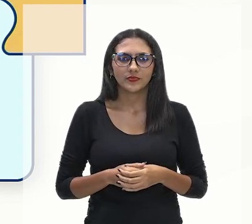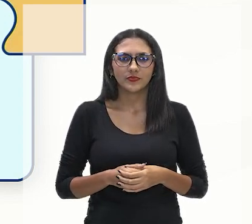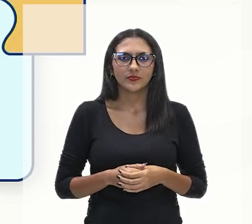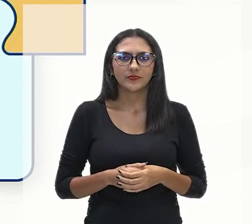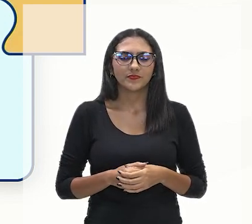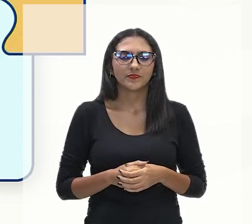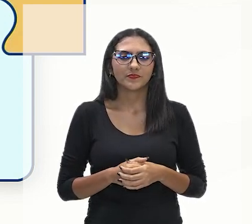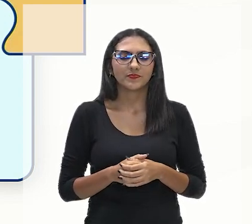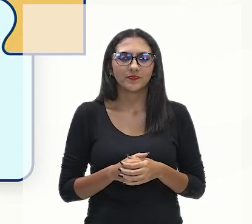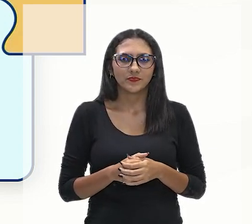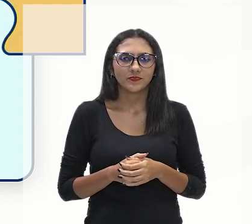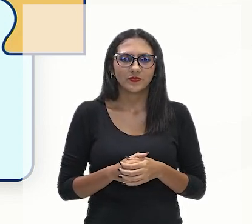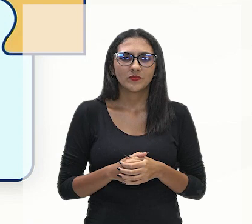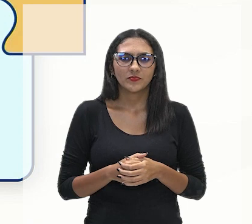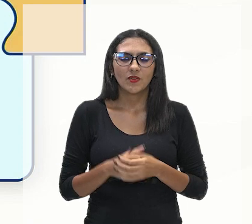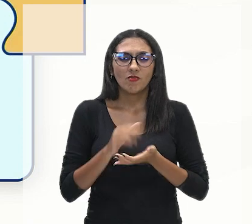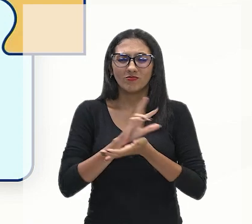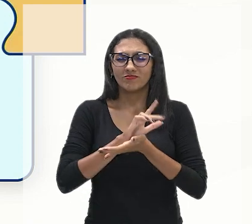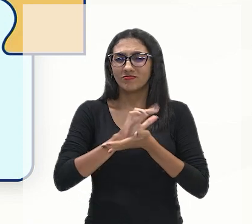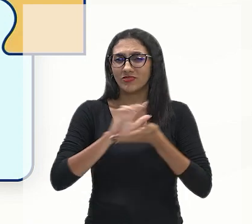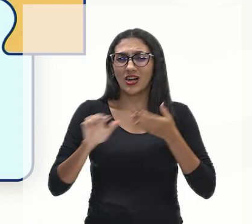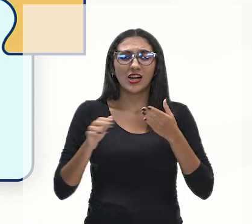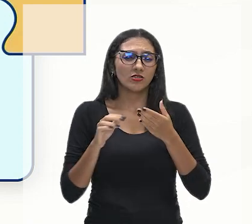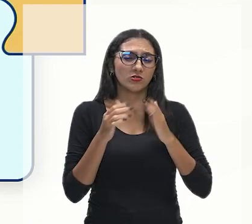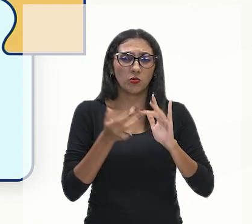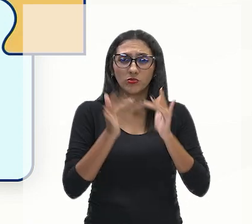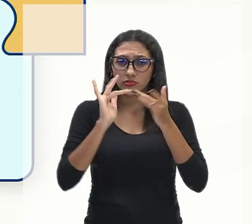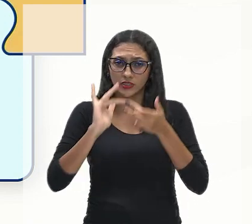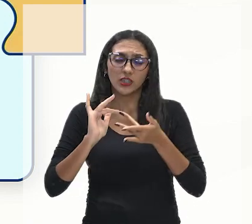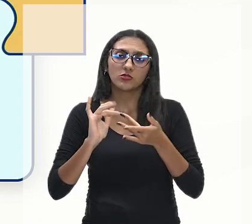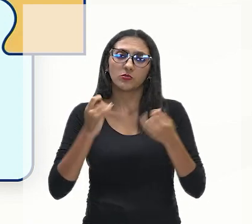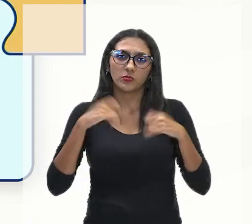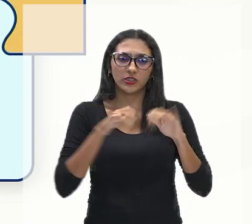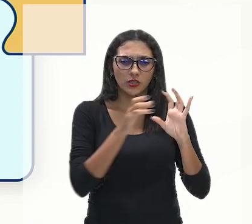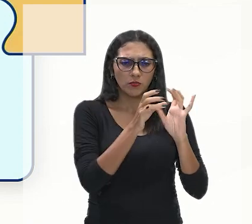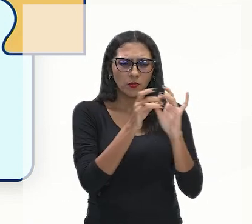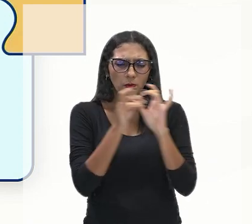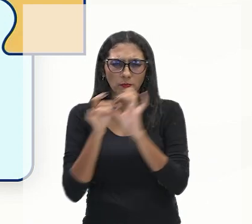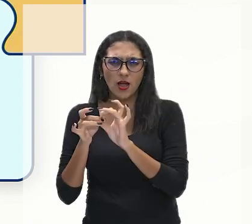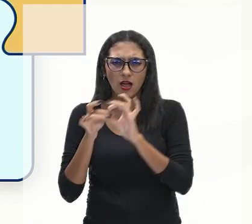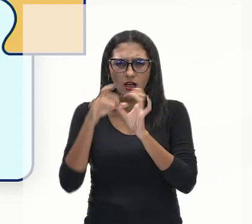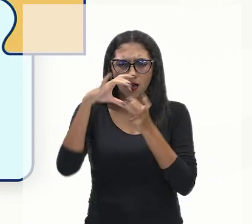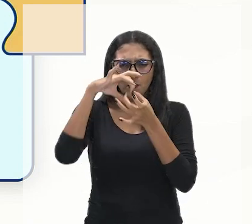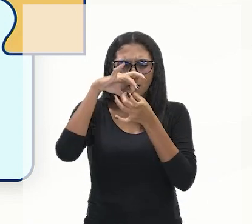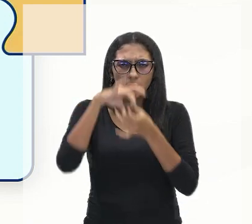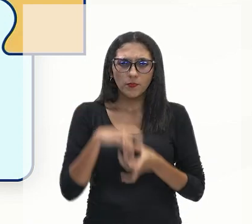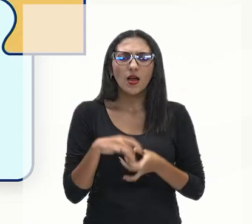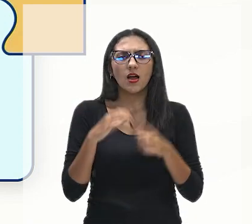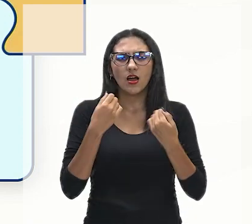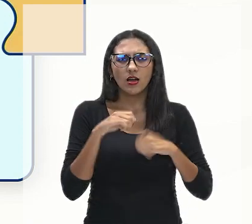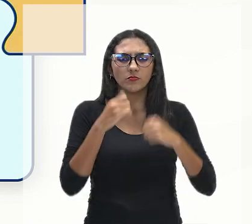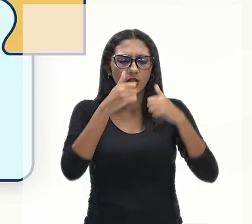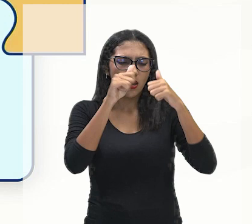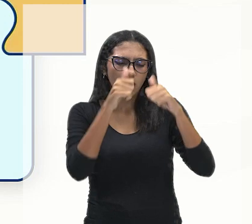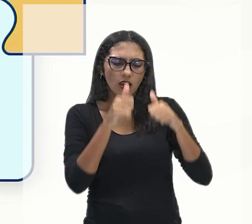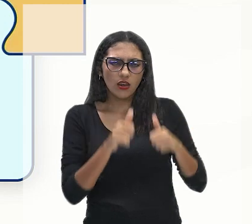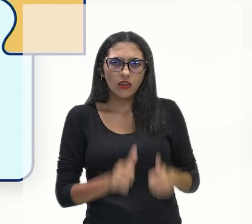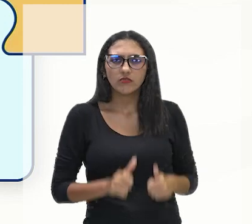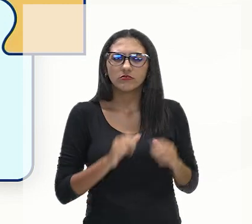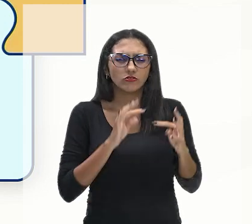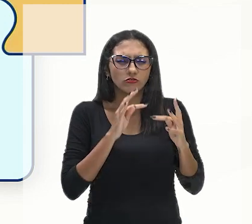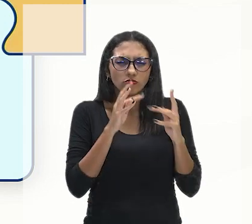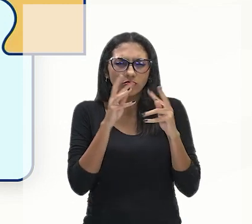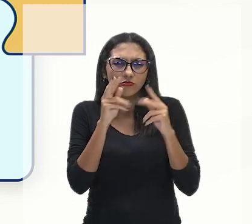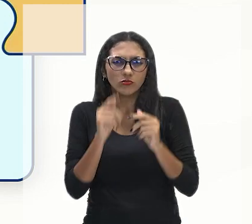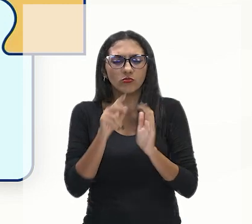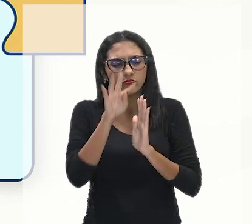coisas precisam se encaixar, precisam trabalhar juntas, nós precisamos analisar essas coisas, né, de maneira